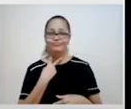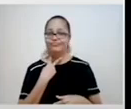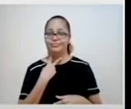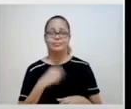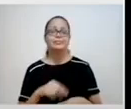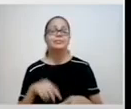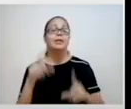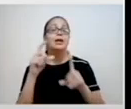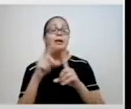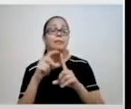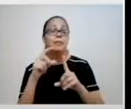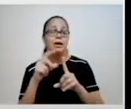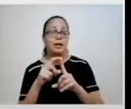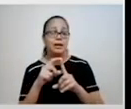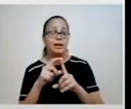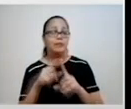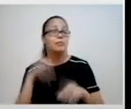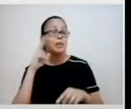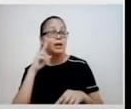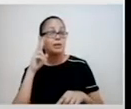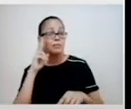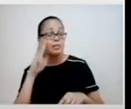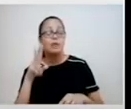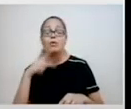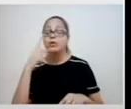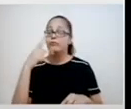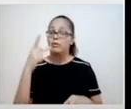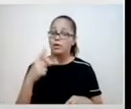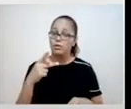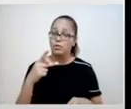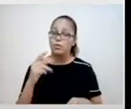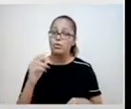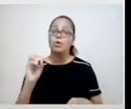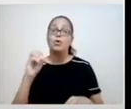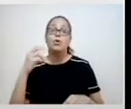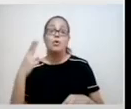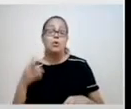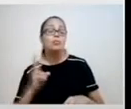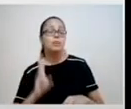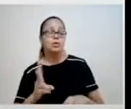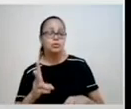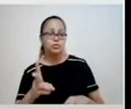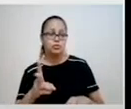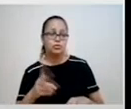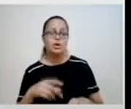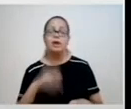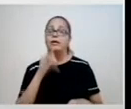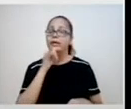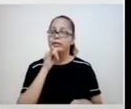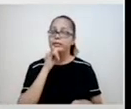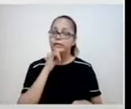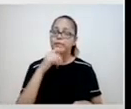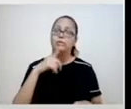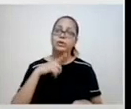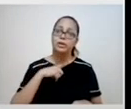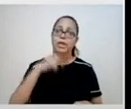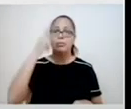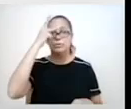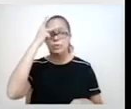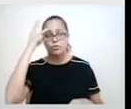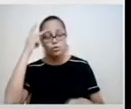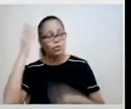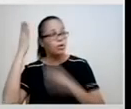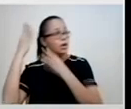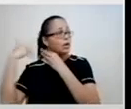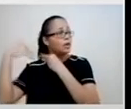servem para retomar o que você disse ou para dar sequência. Então, por exemplo, tem um fulano que vem tingir o cabelo, o outro vem